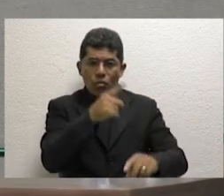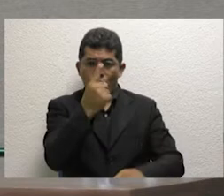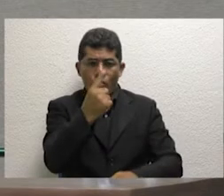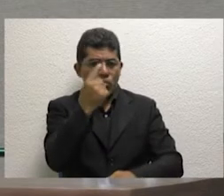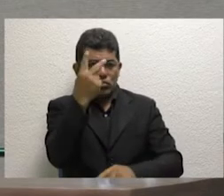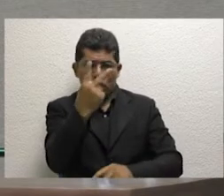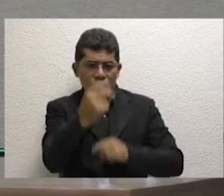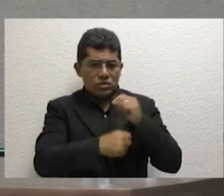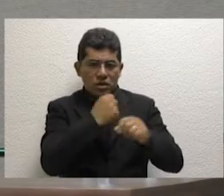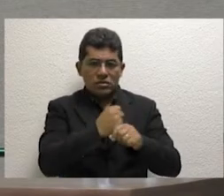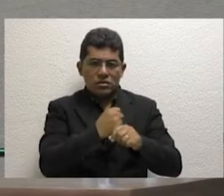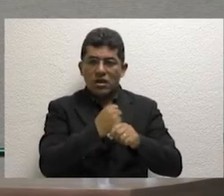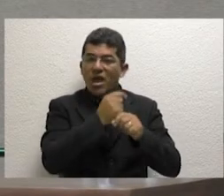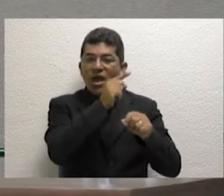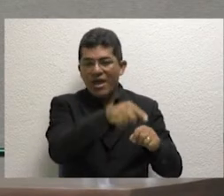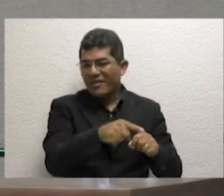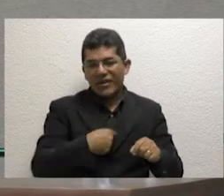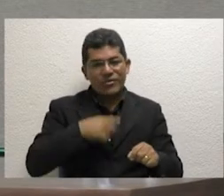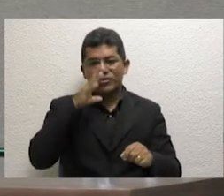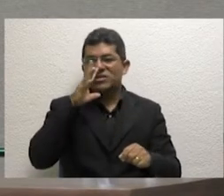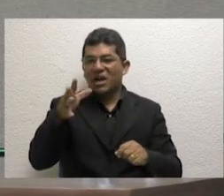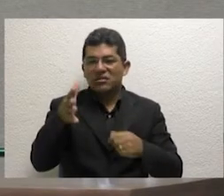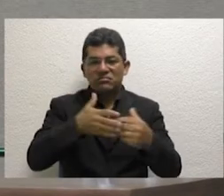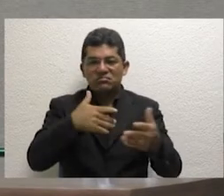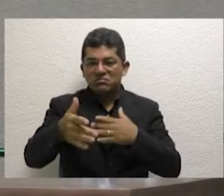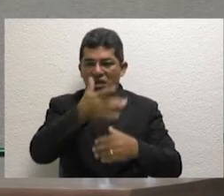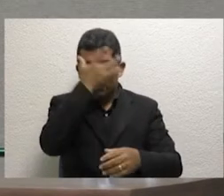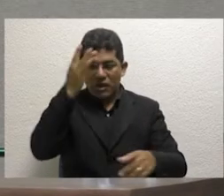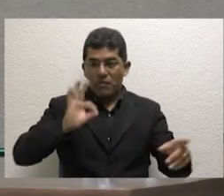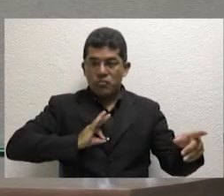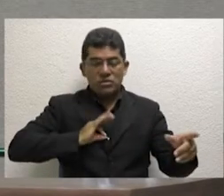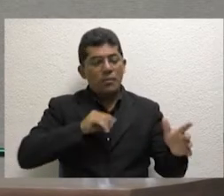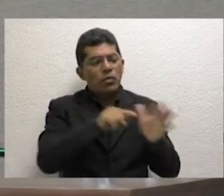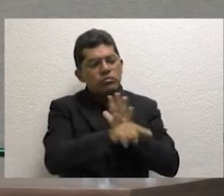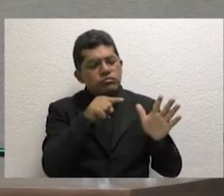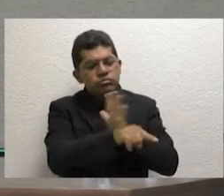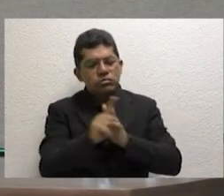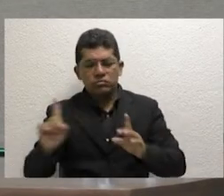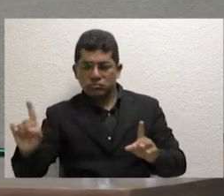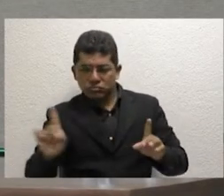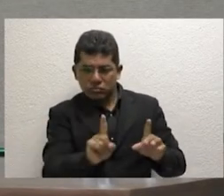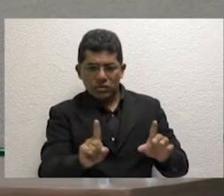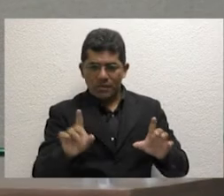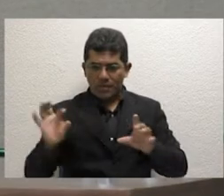acusar quem os seus investigadores pedirem para que ele acuse.